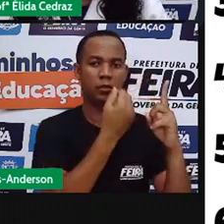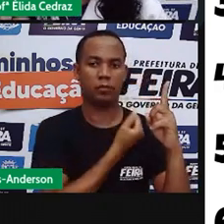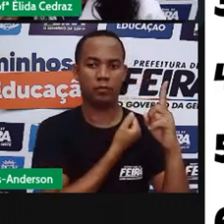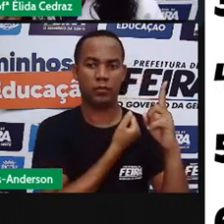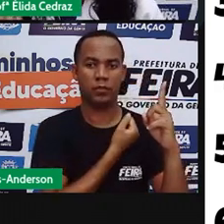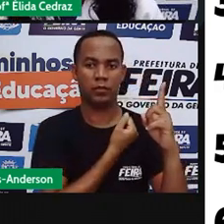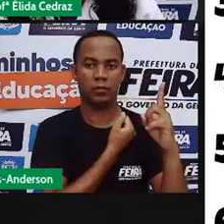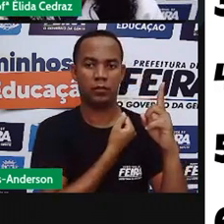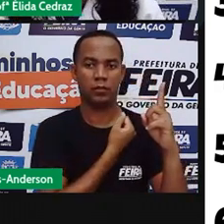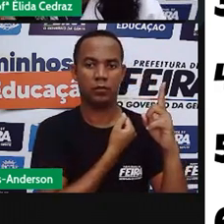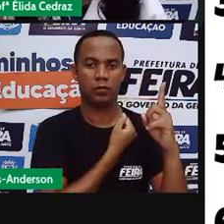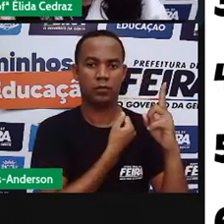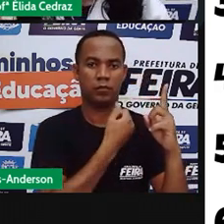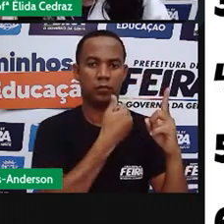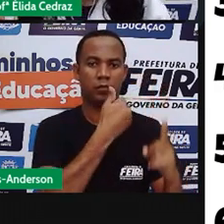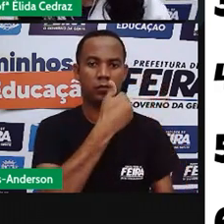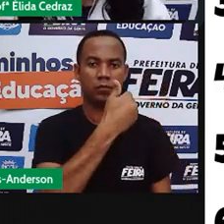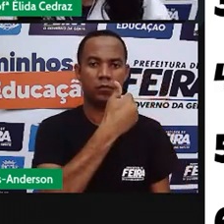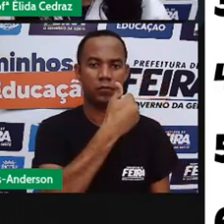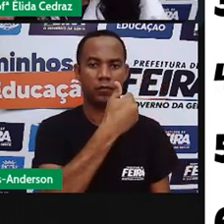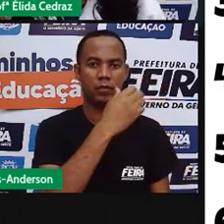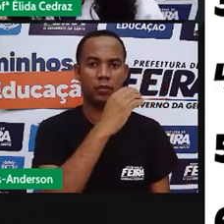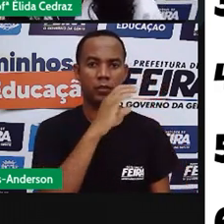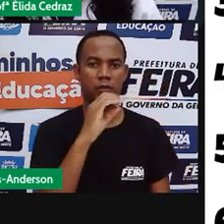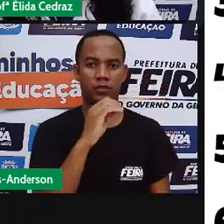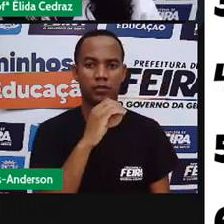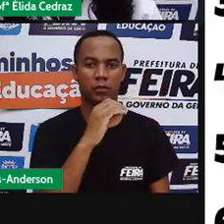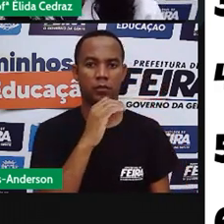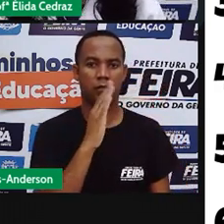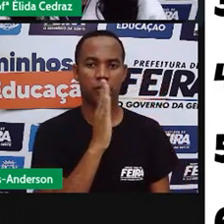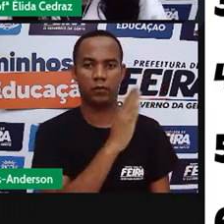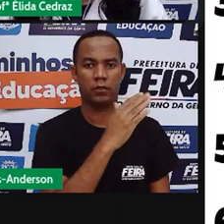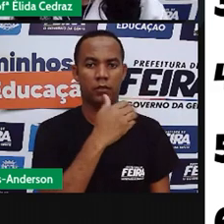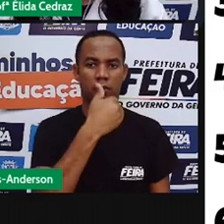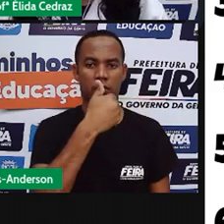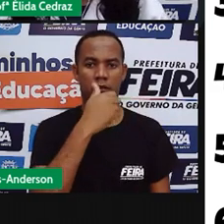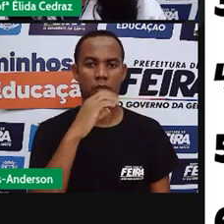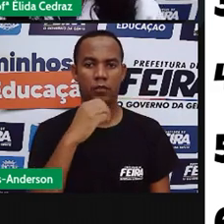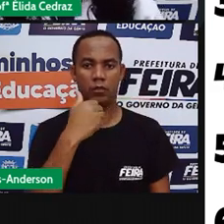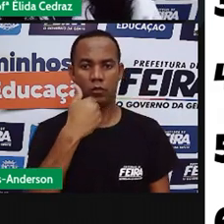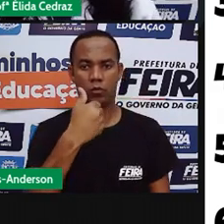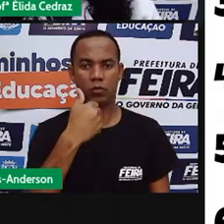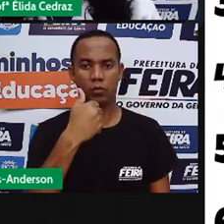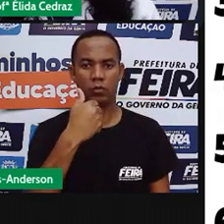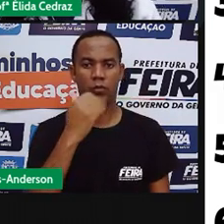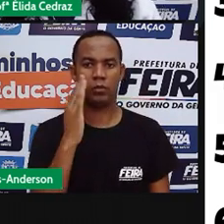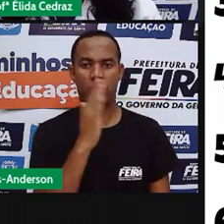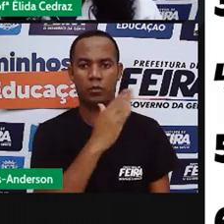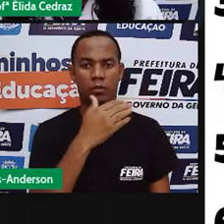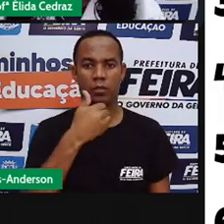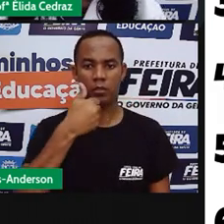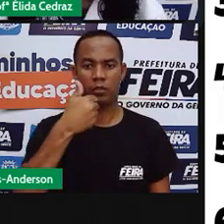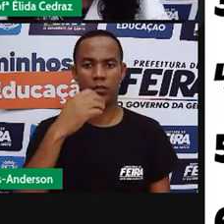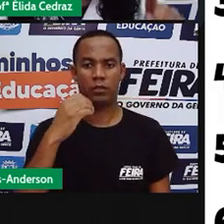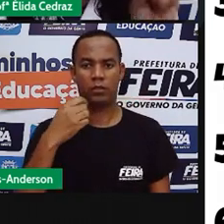assim: 100, 101, 102, 103,